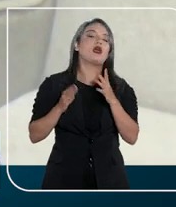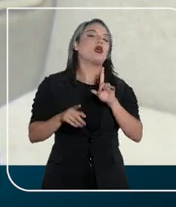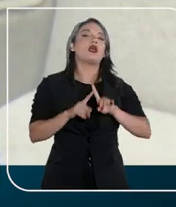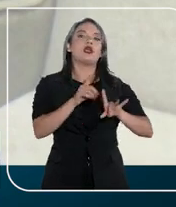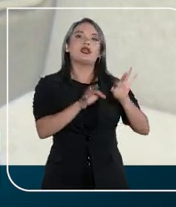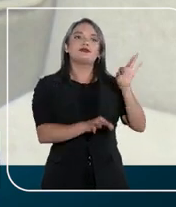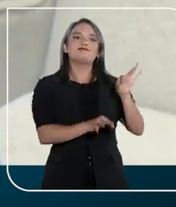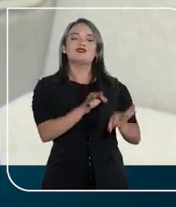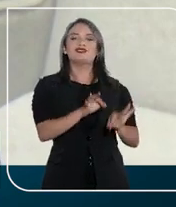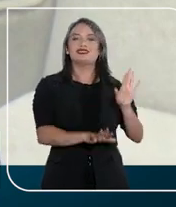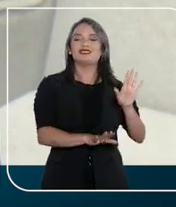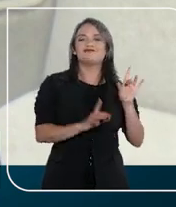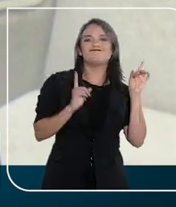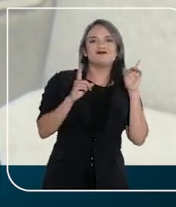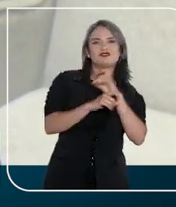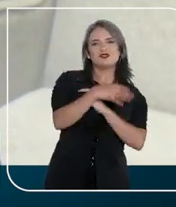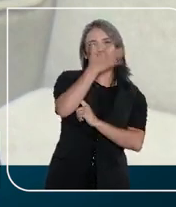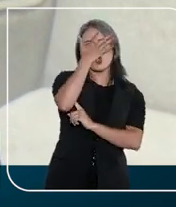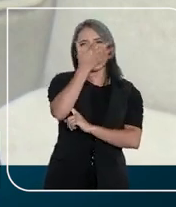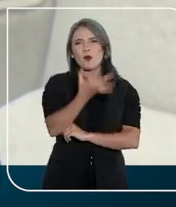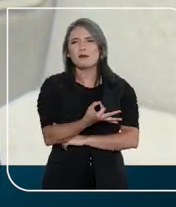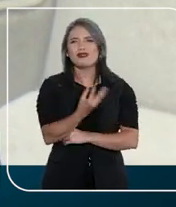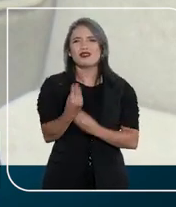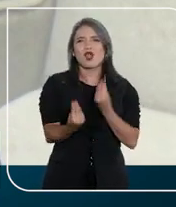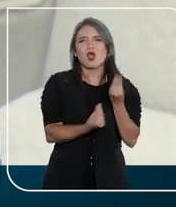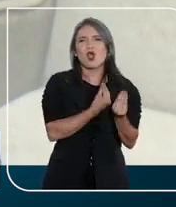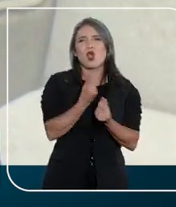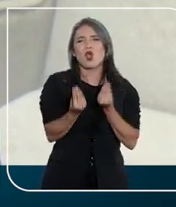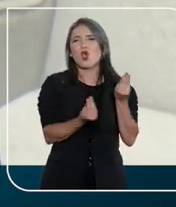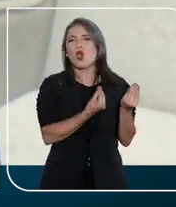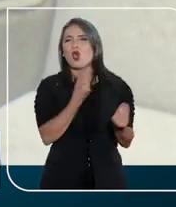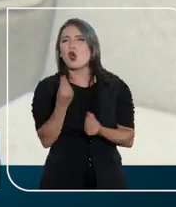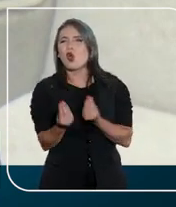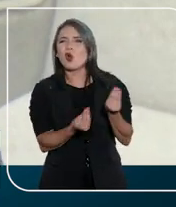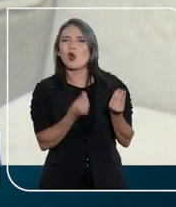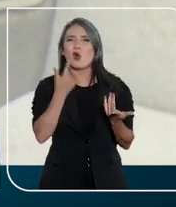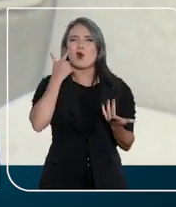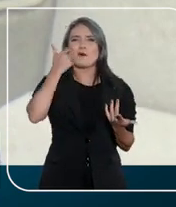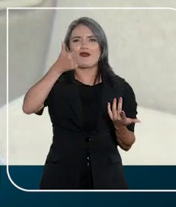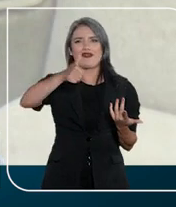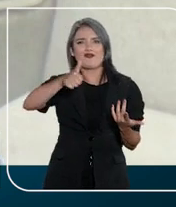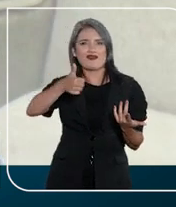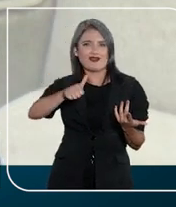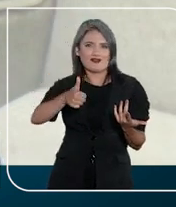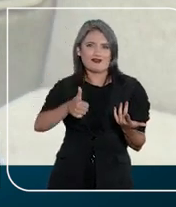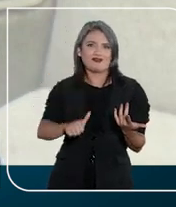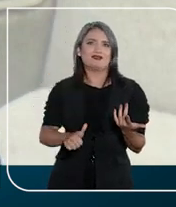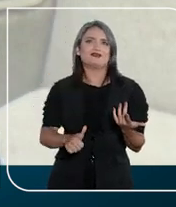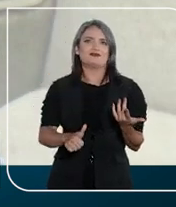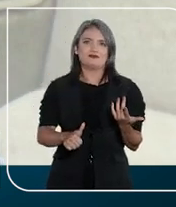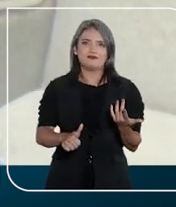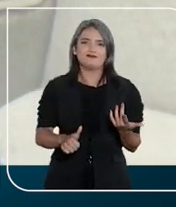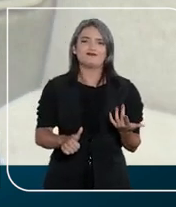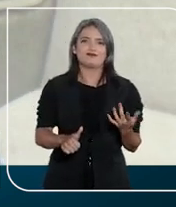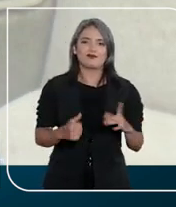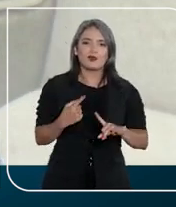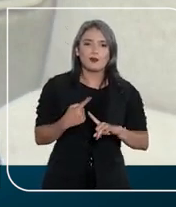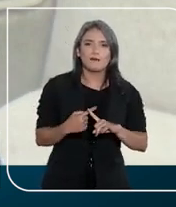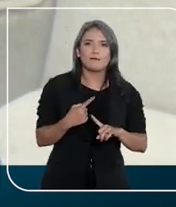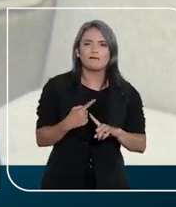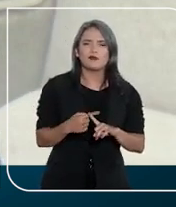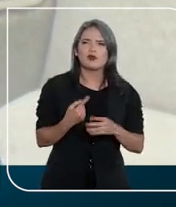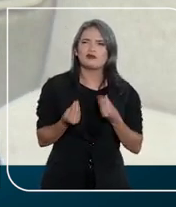essa dificuldade de compreender como se pode, a partir de um exercício, de um